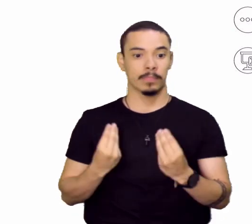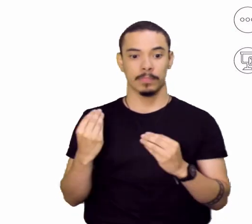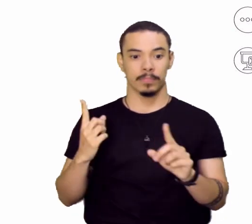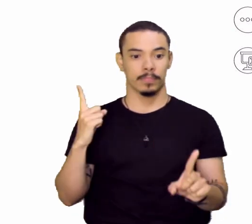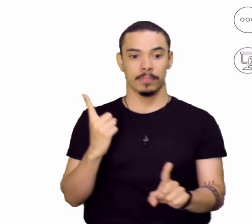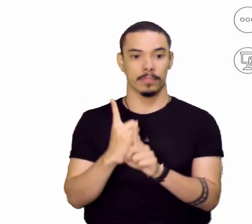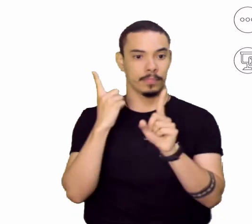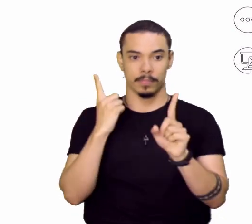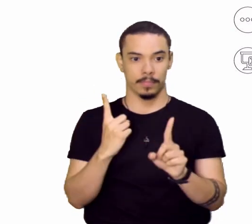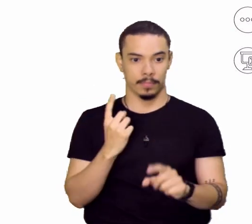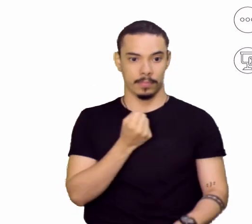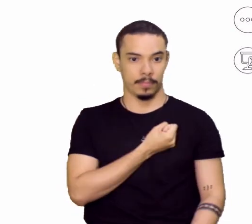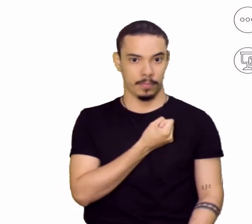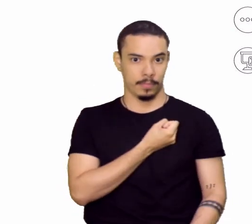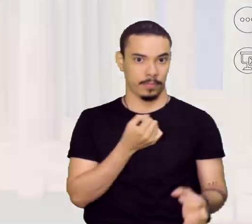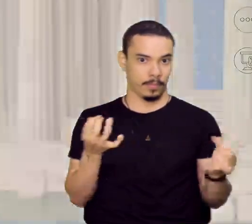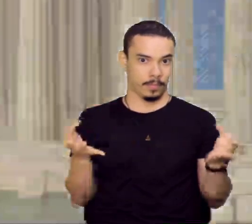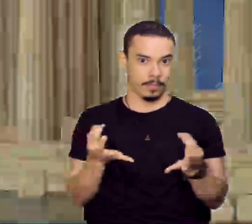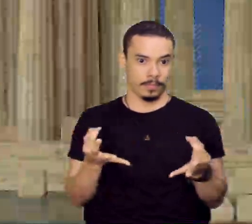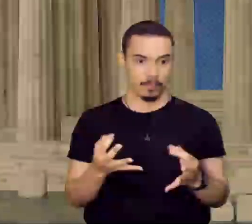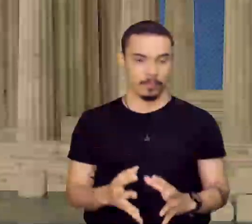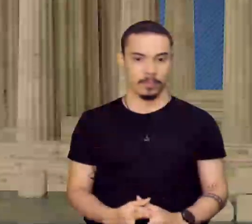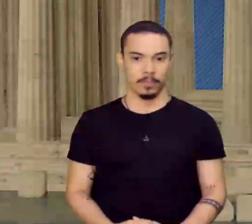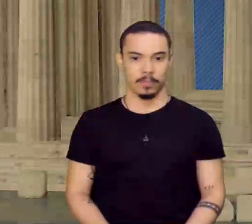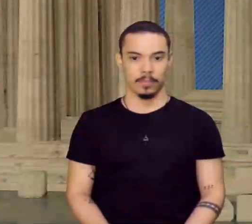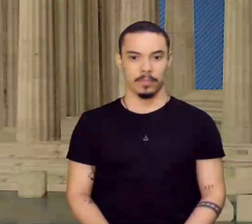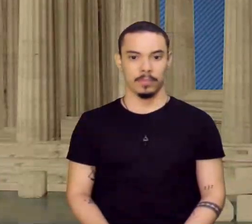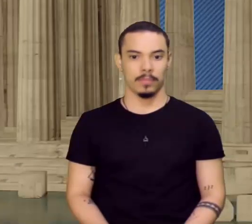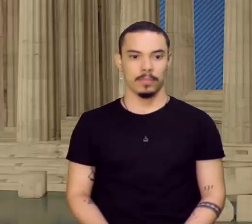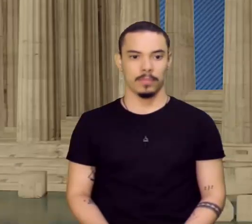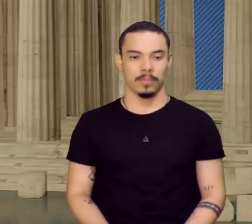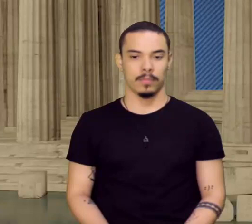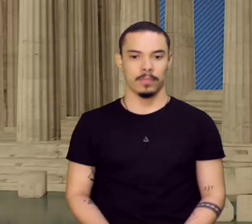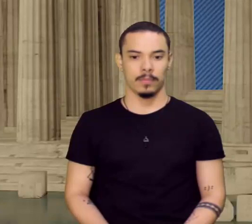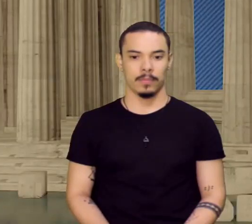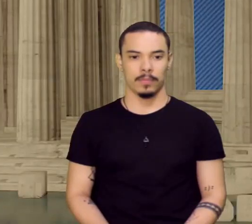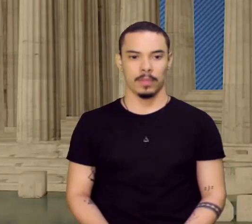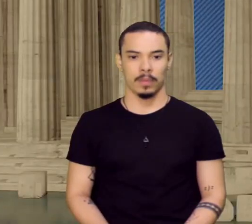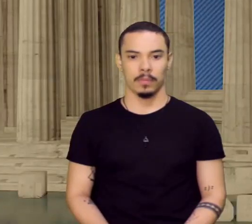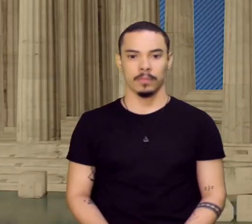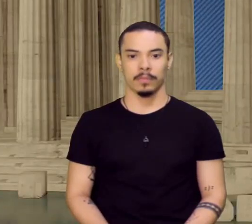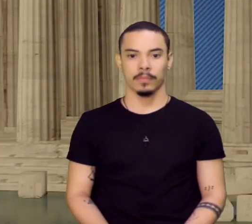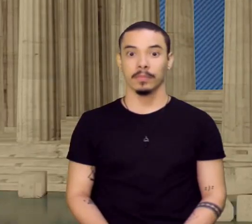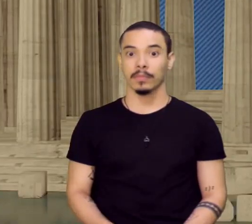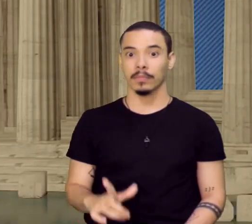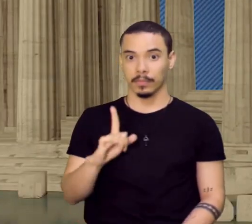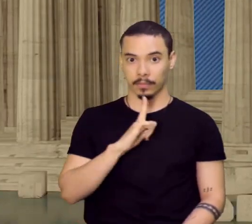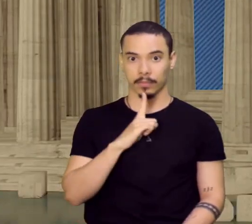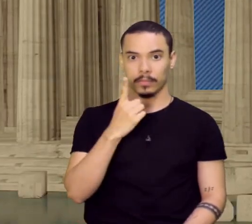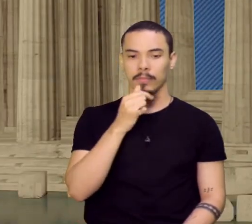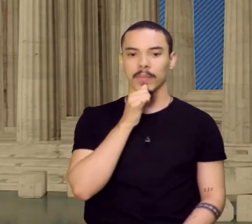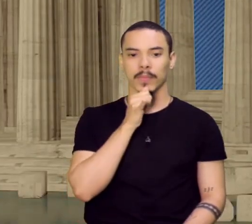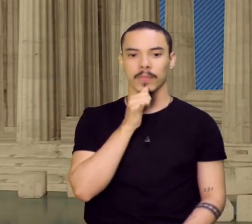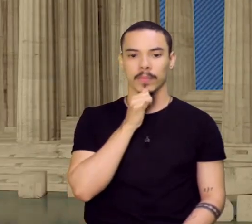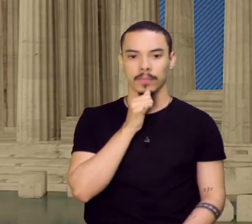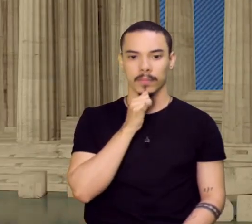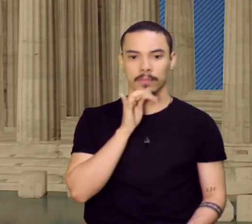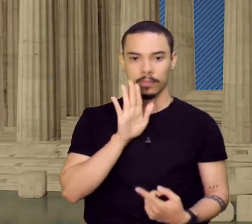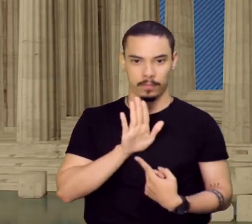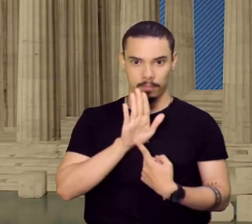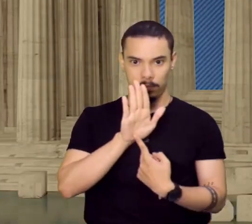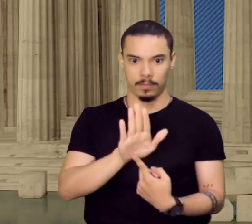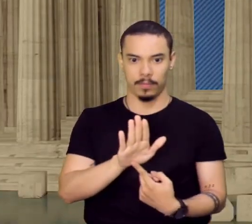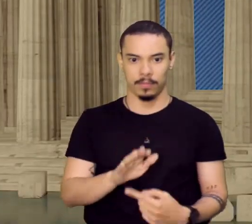identificaram o número perfeito? Os pitagóricos. E tem um exemplo lá, tá? Eu vou até apresentar ele